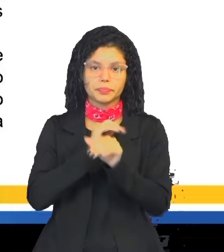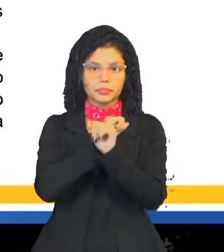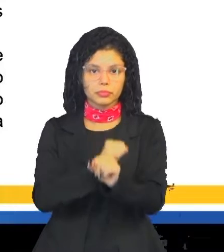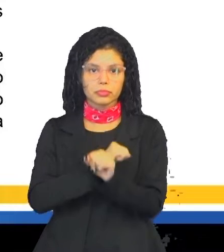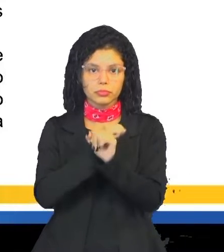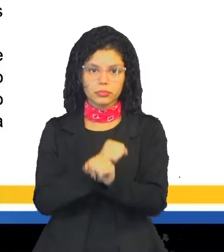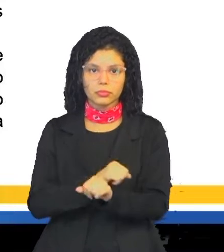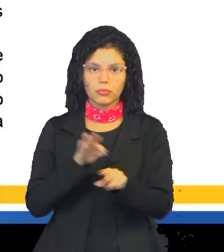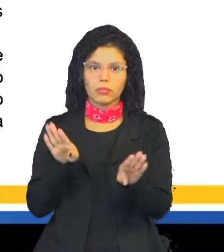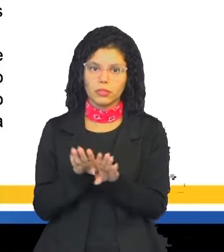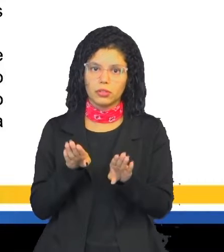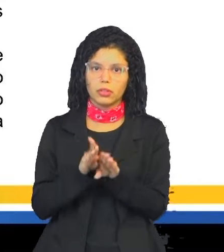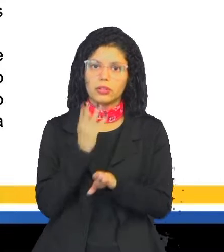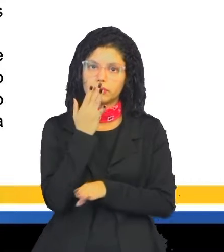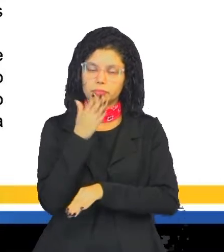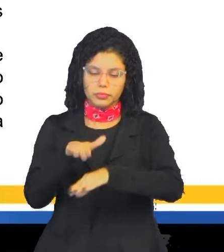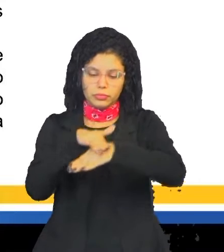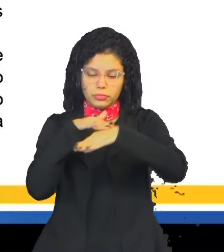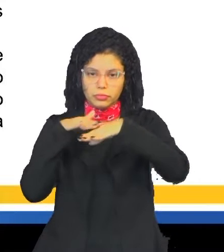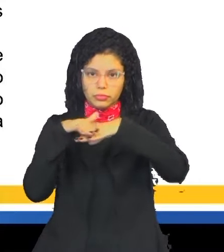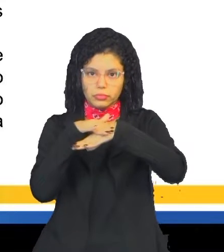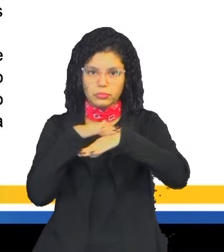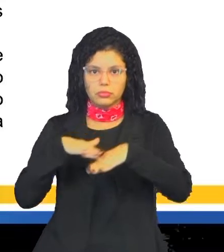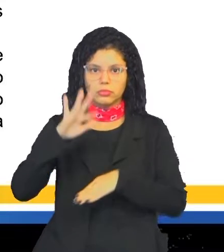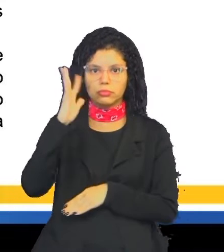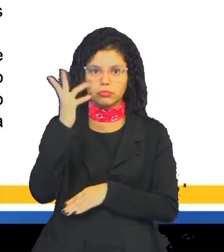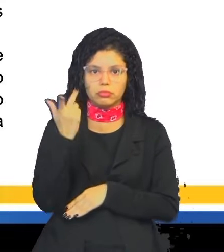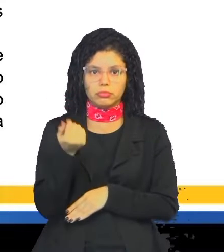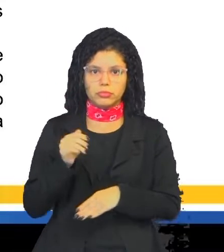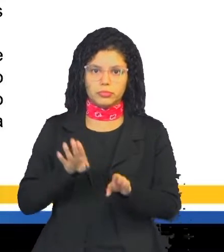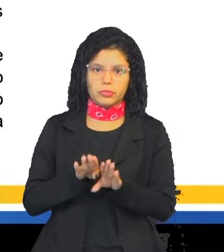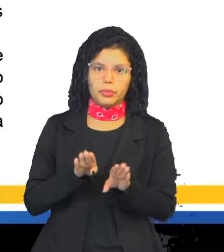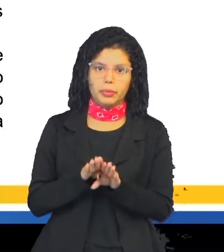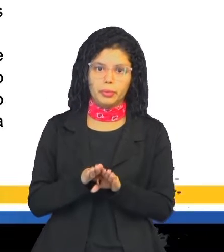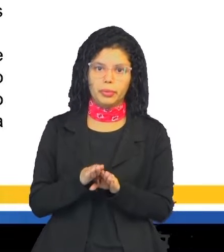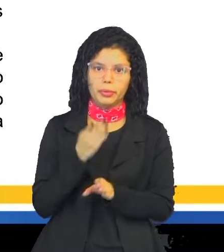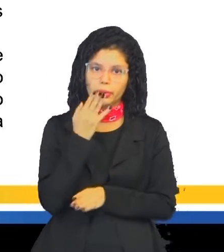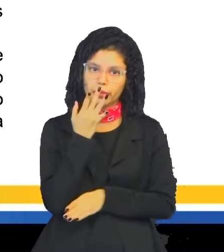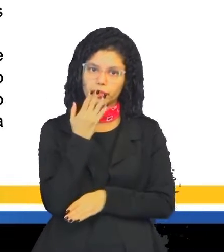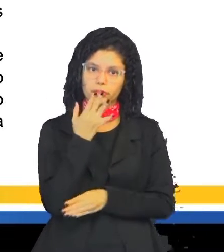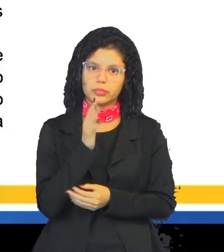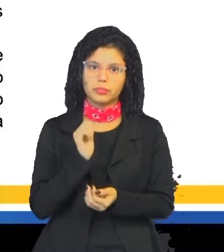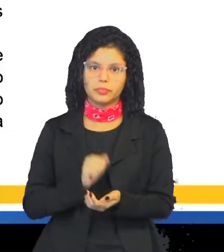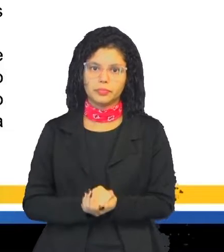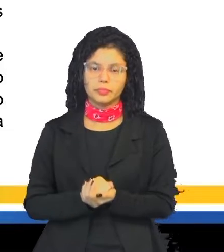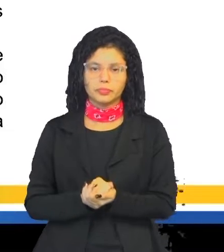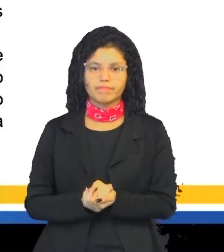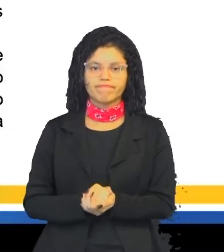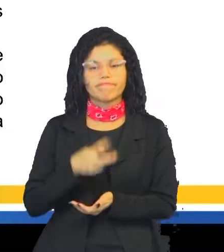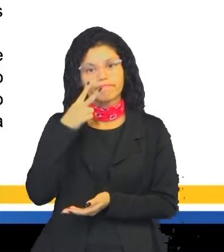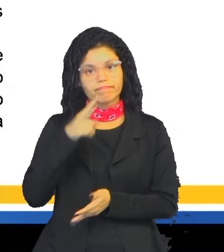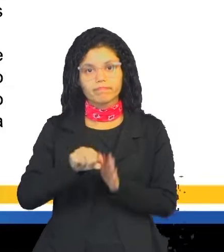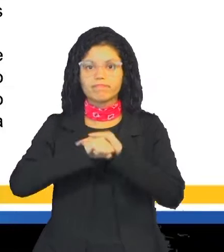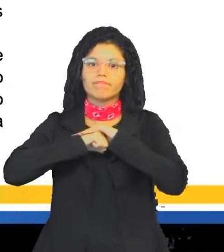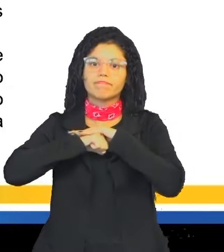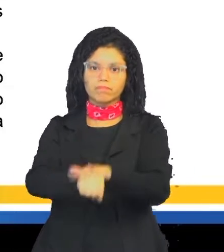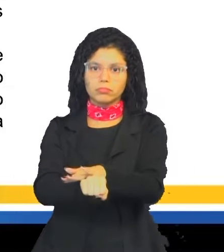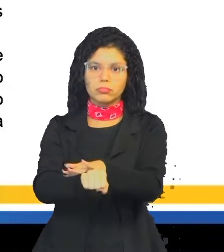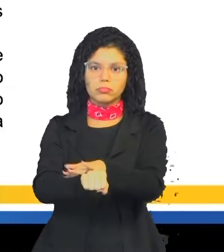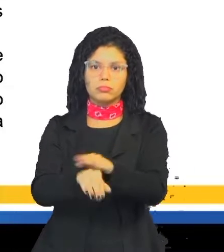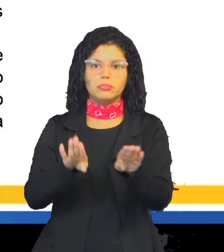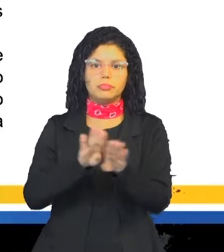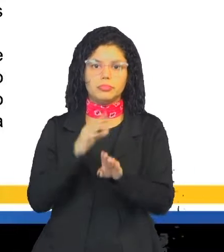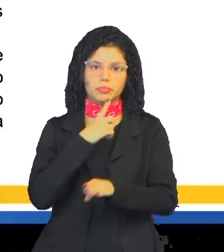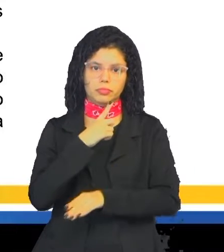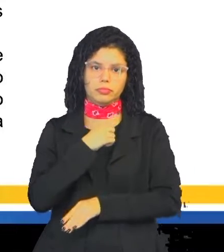país associou-se com a cor da pele, do africano. Um sintoma, que fica evidente no racismo, que estava